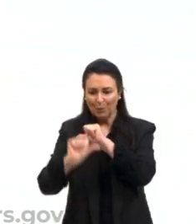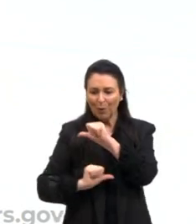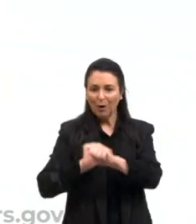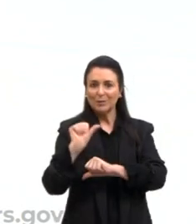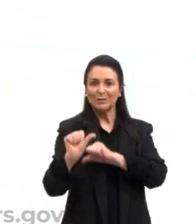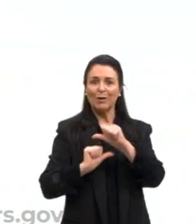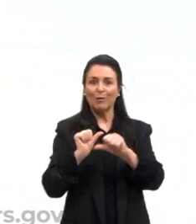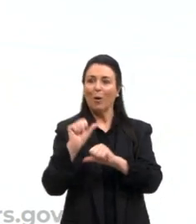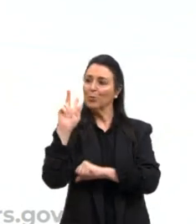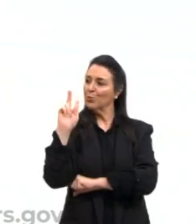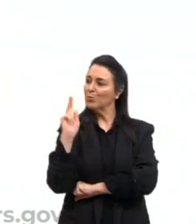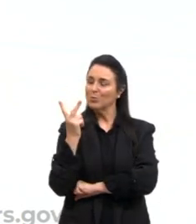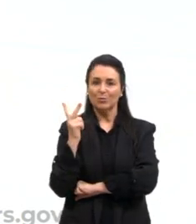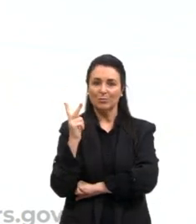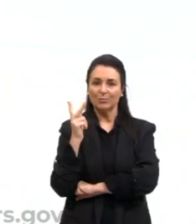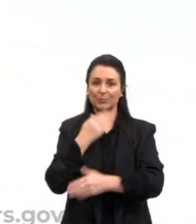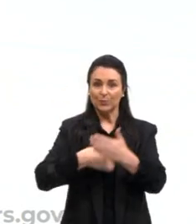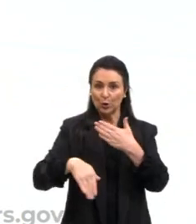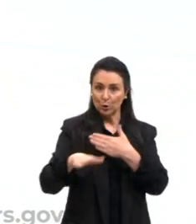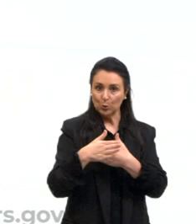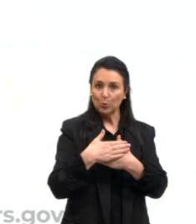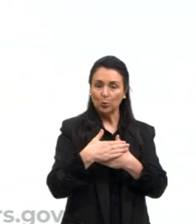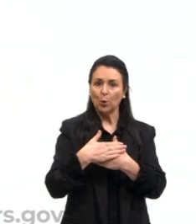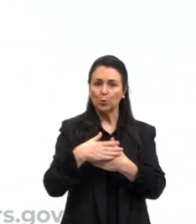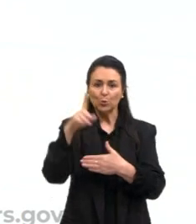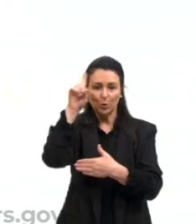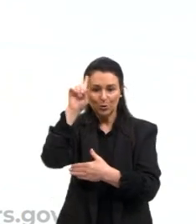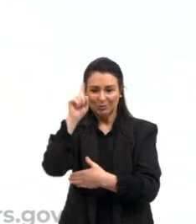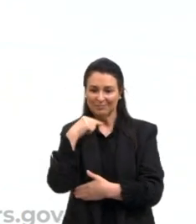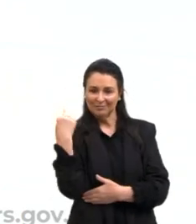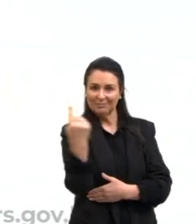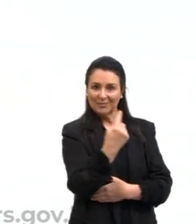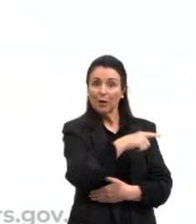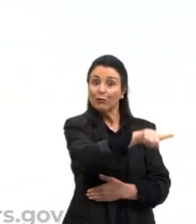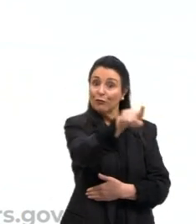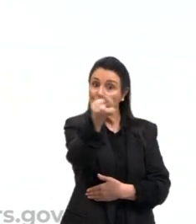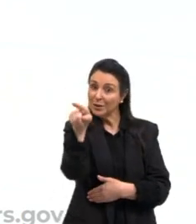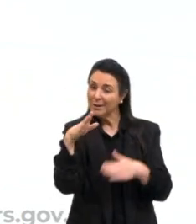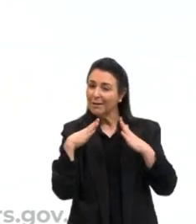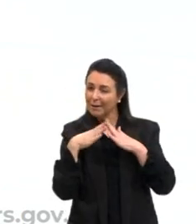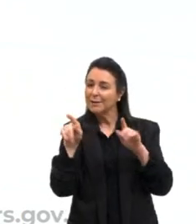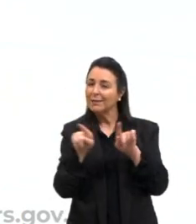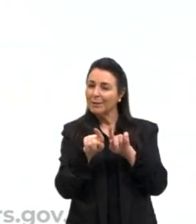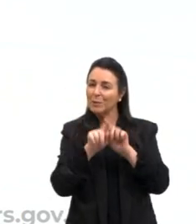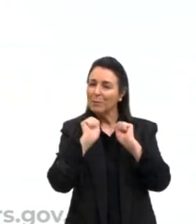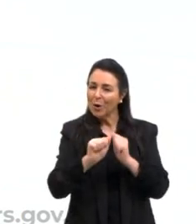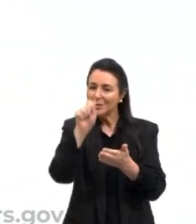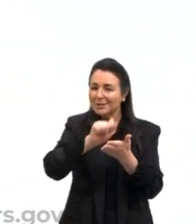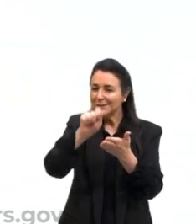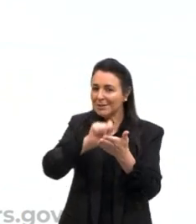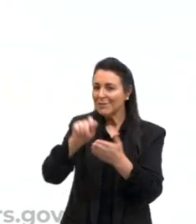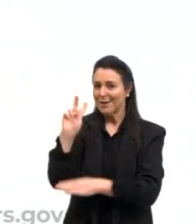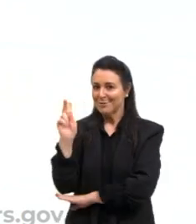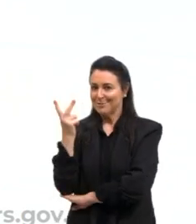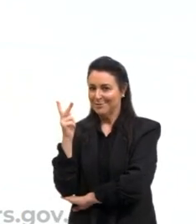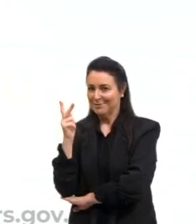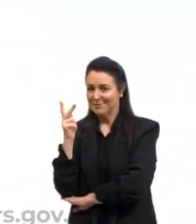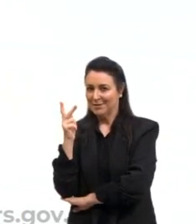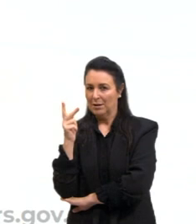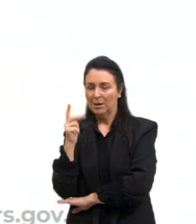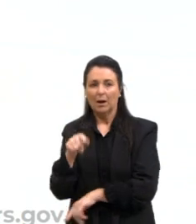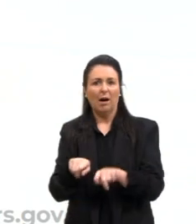cotidiano pode virar uma história então se todo cotidiano pode virar uma história vocês em casa também não podem escrever histórias a professora Mas nem